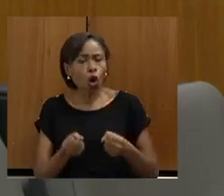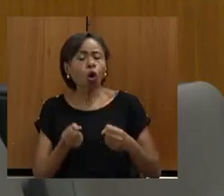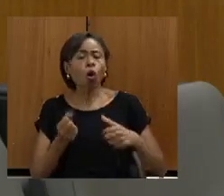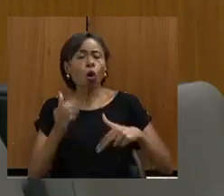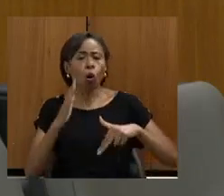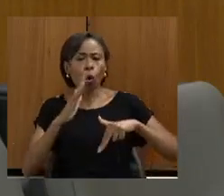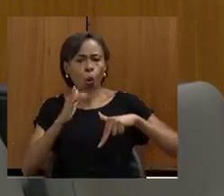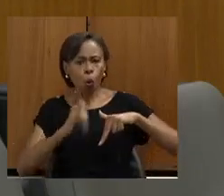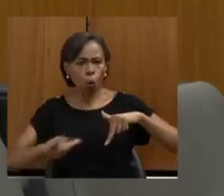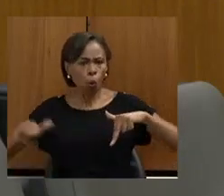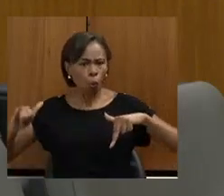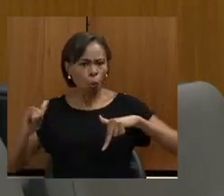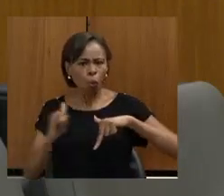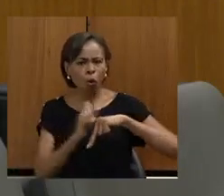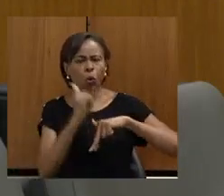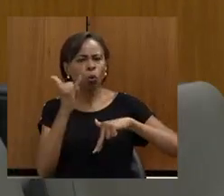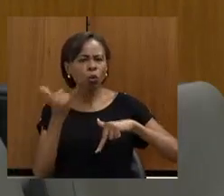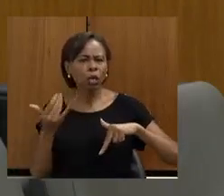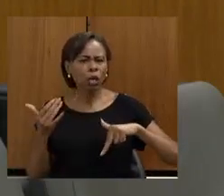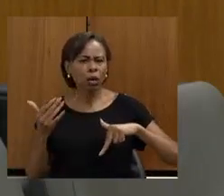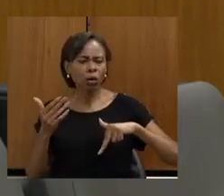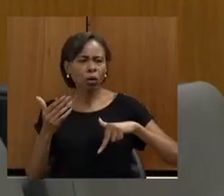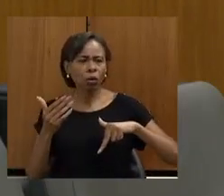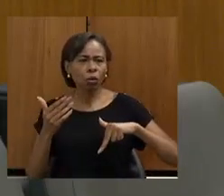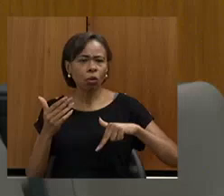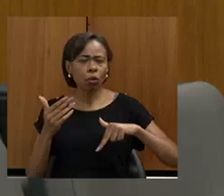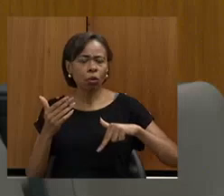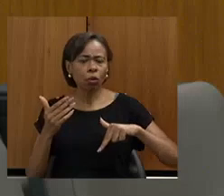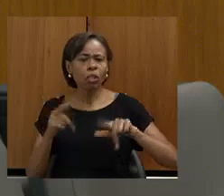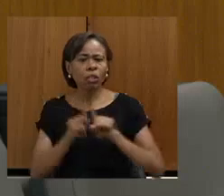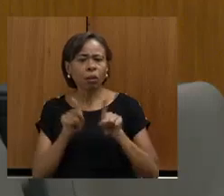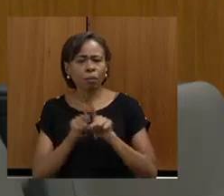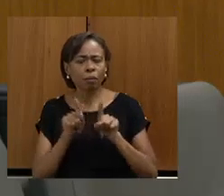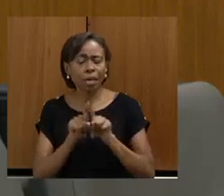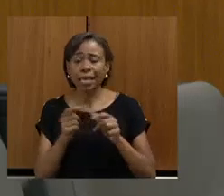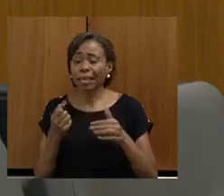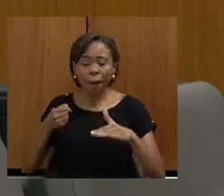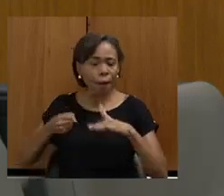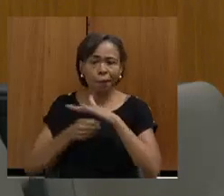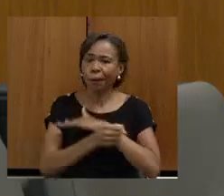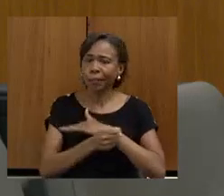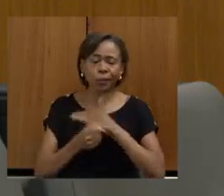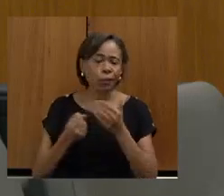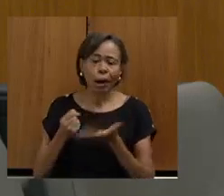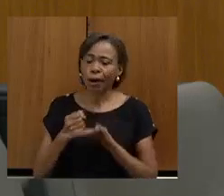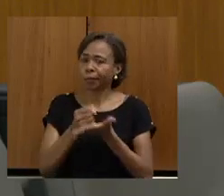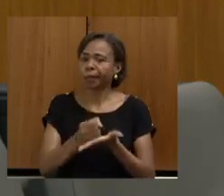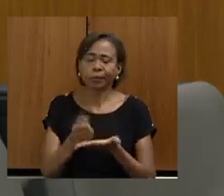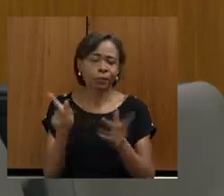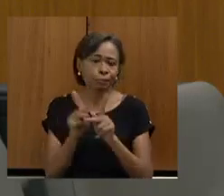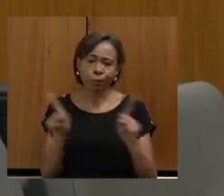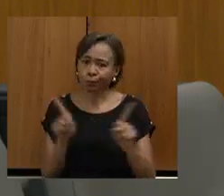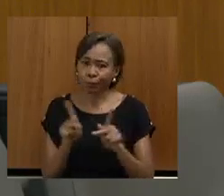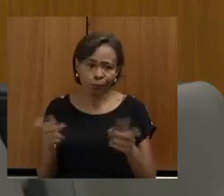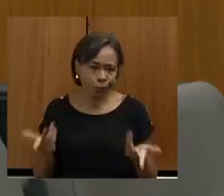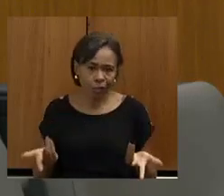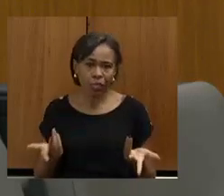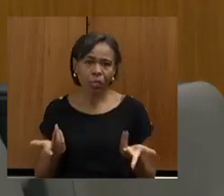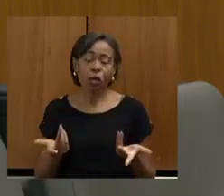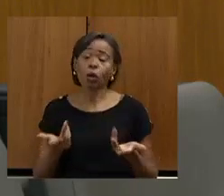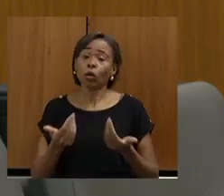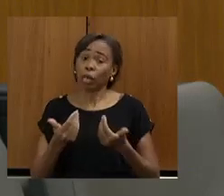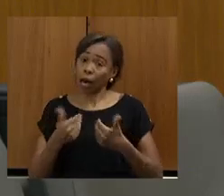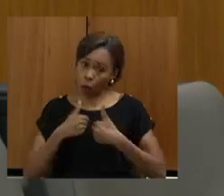dentro das dependências da escola, da não disponibilização do profissional de apoio ao aluno portador de teia, do